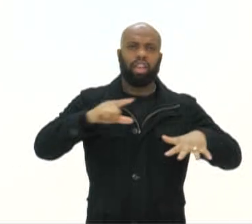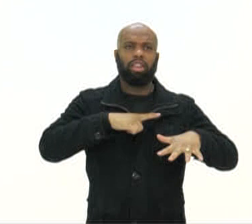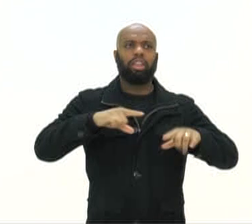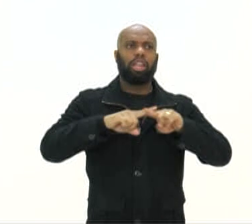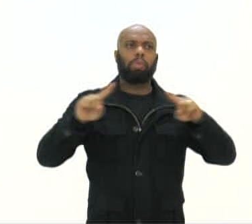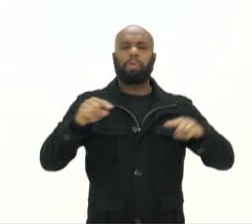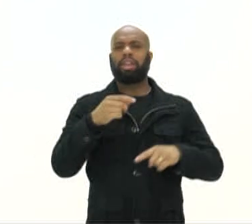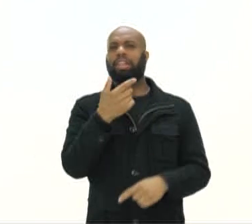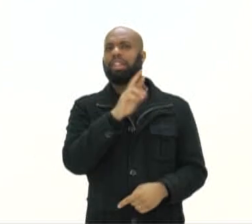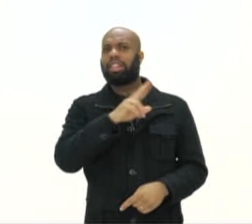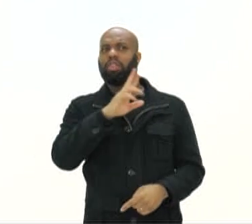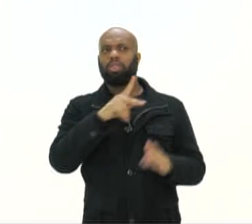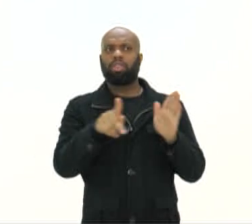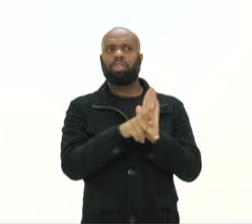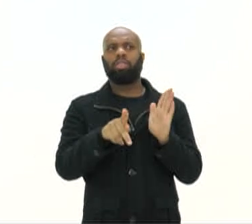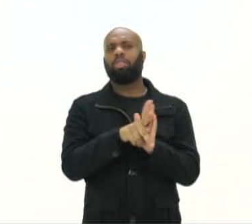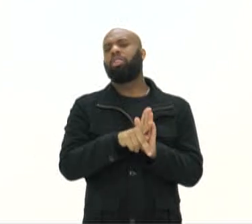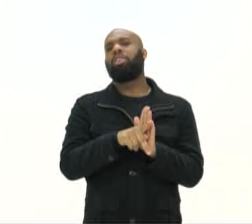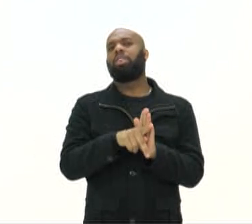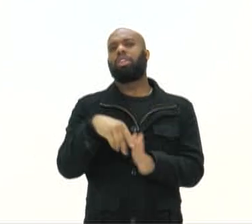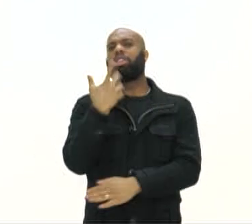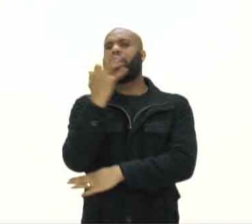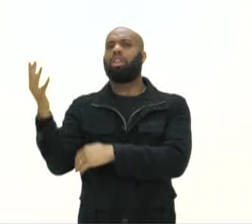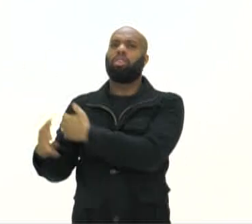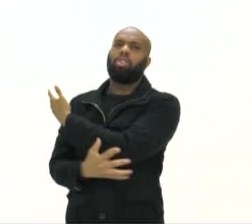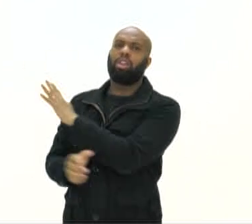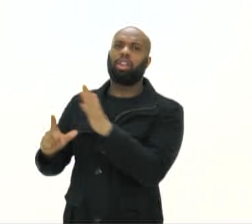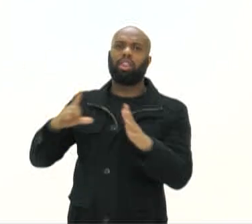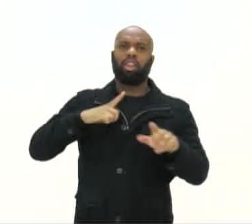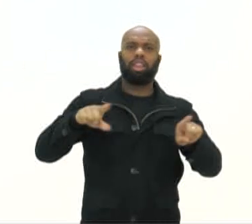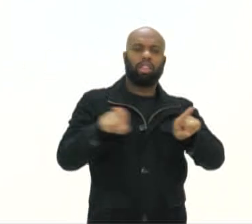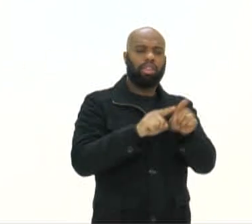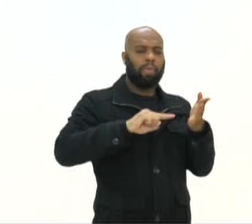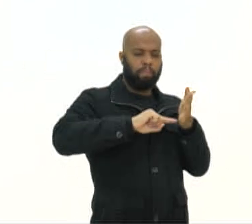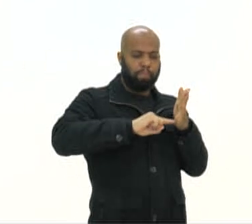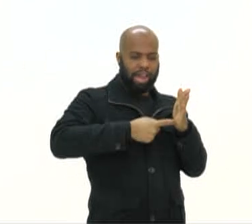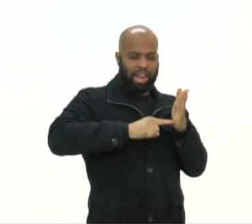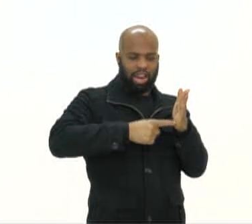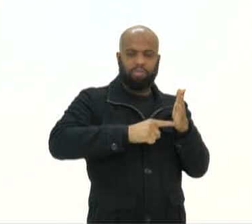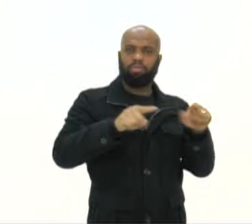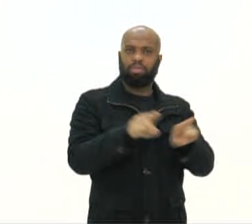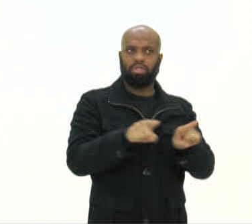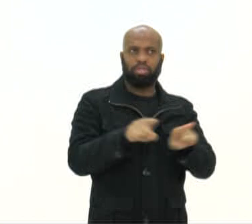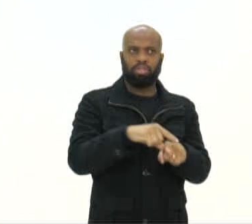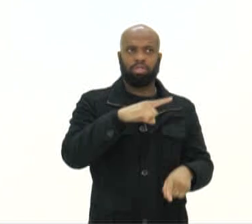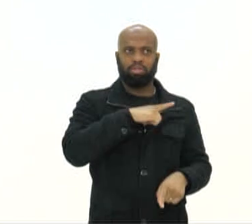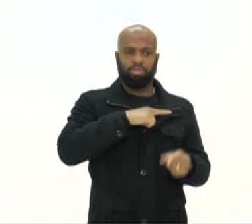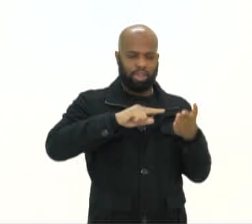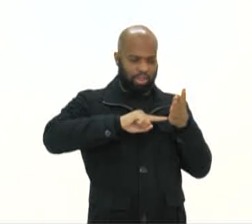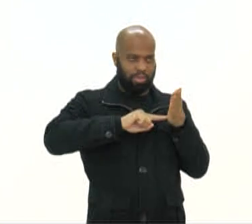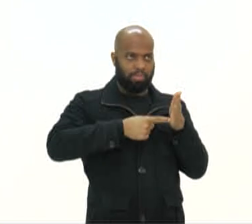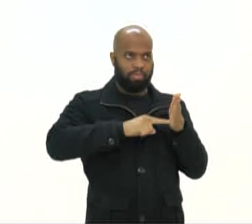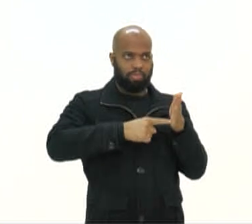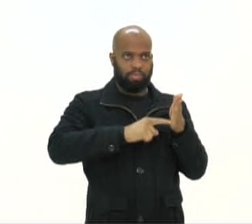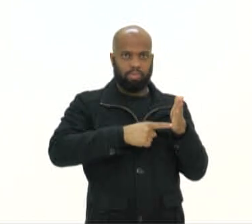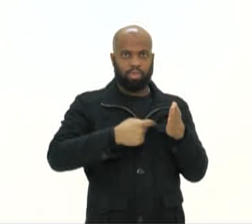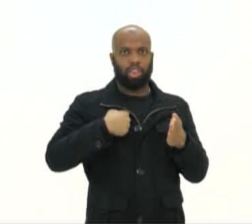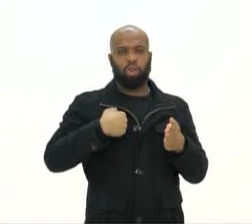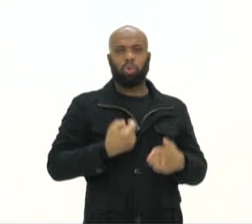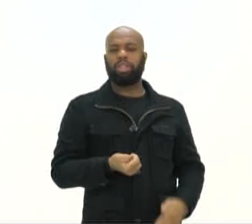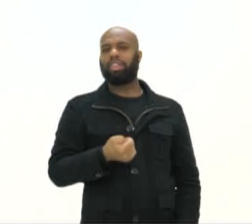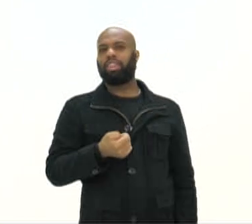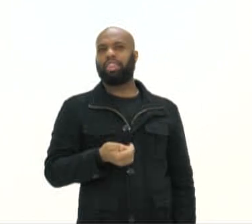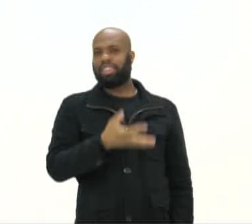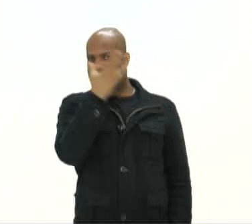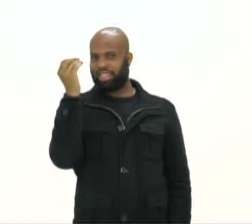óleo, mas a gente tem aqui uma porca aqui e um parafuso. Nossa, quase que me sumiu